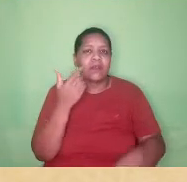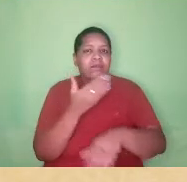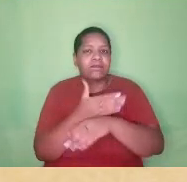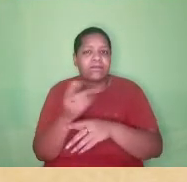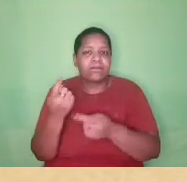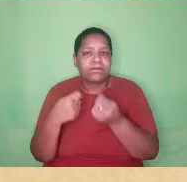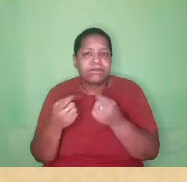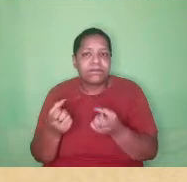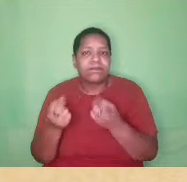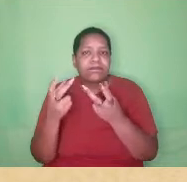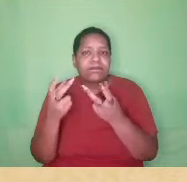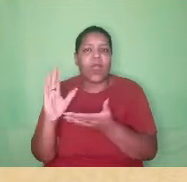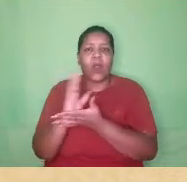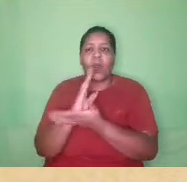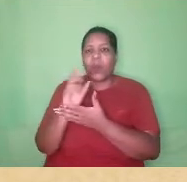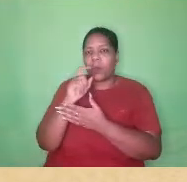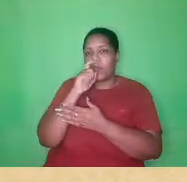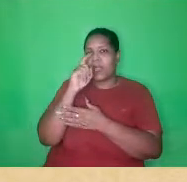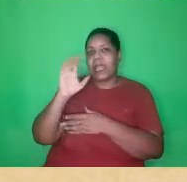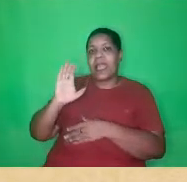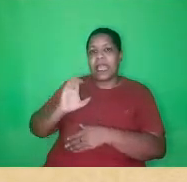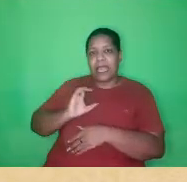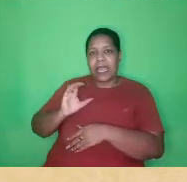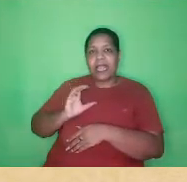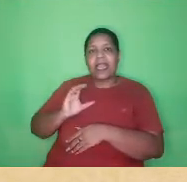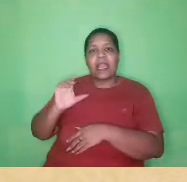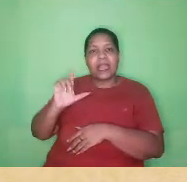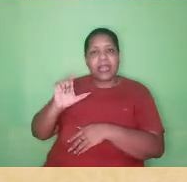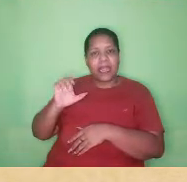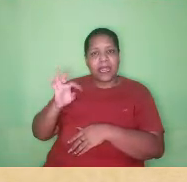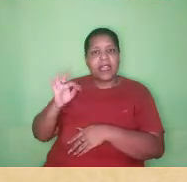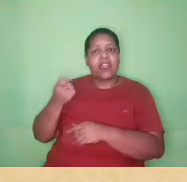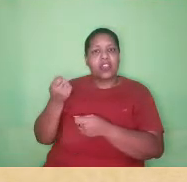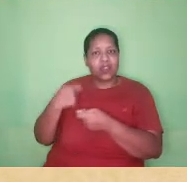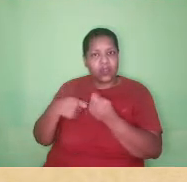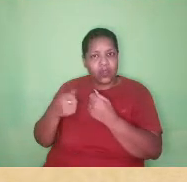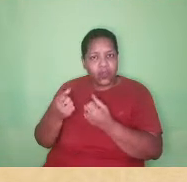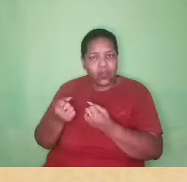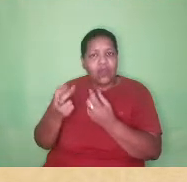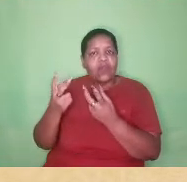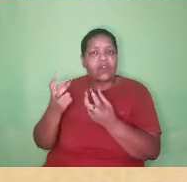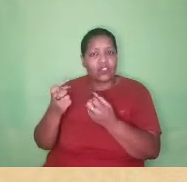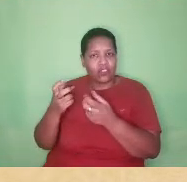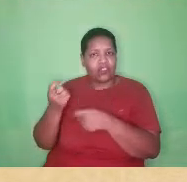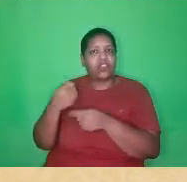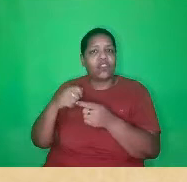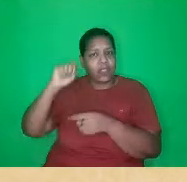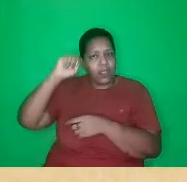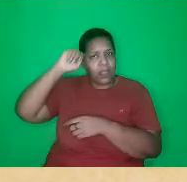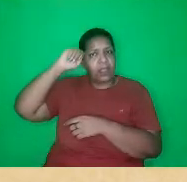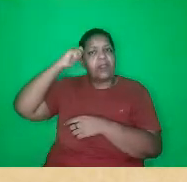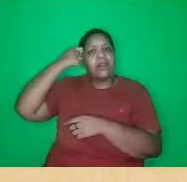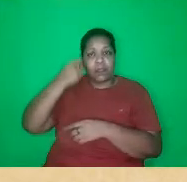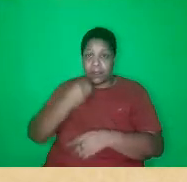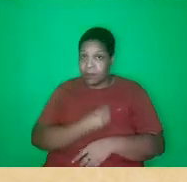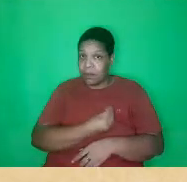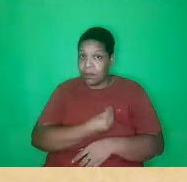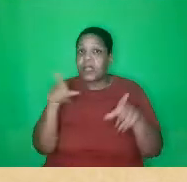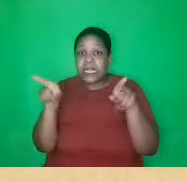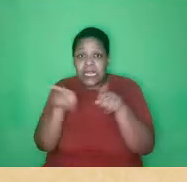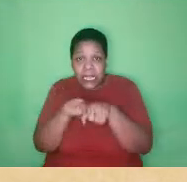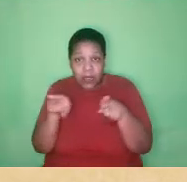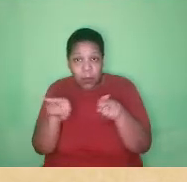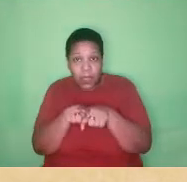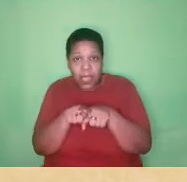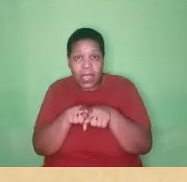algumas elites africanas que participam do tráfico de africanos também, elas participam também, e esses africanos